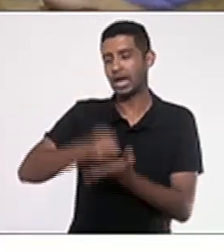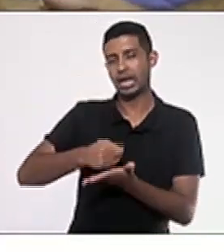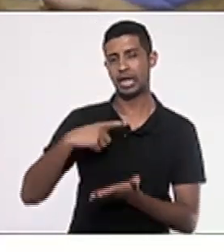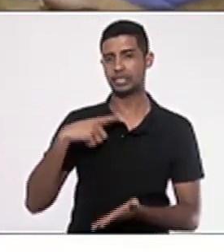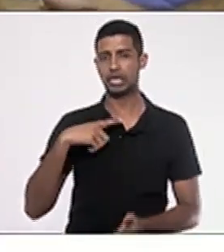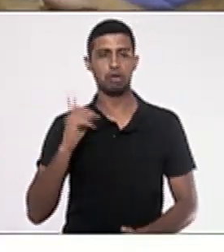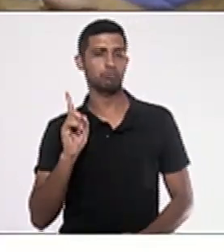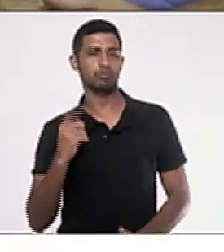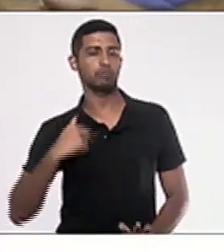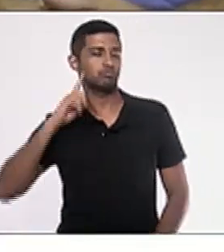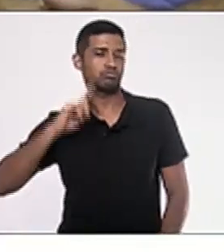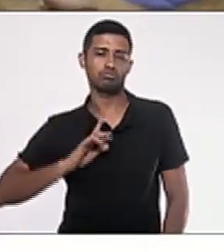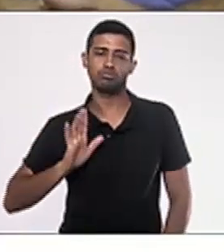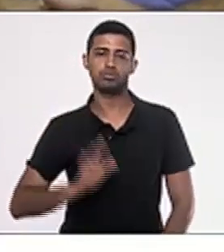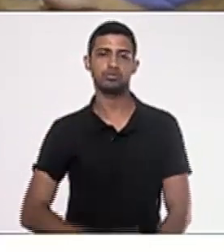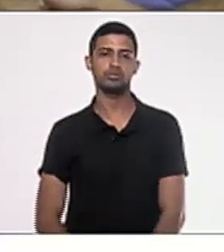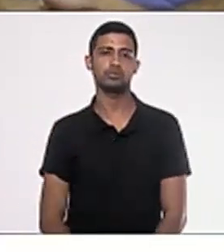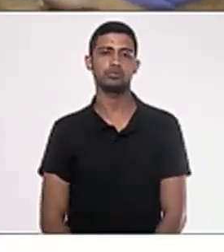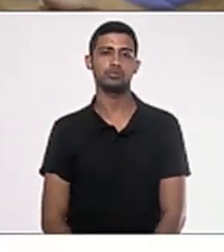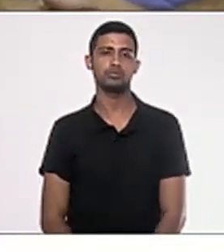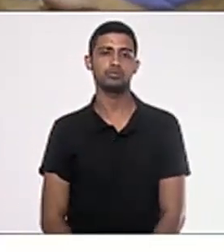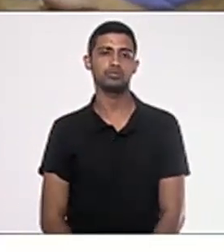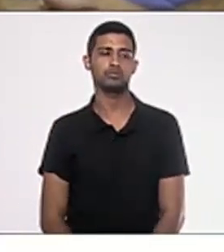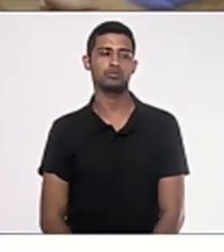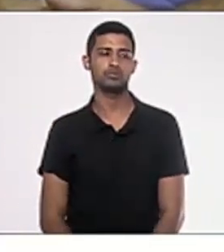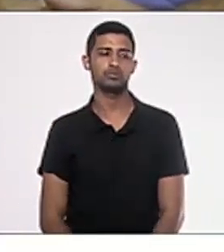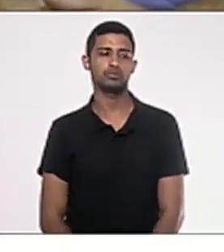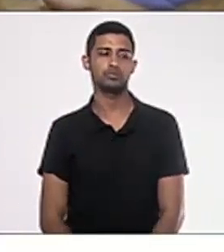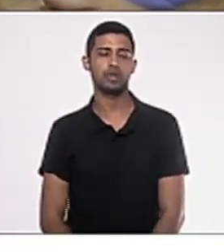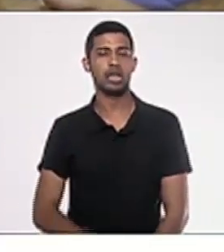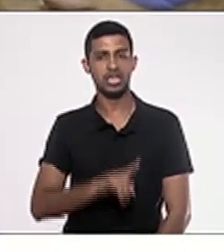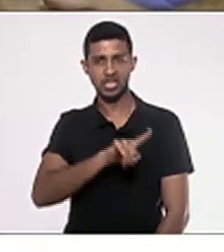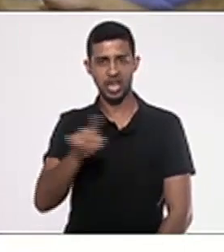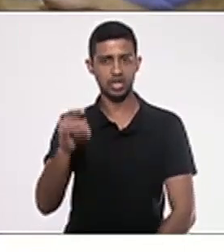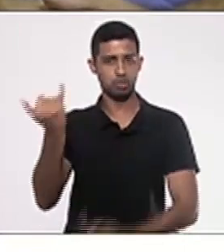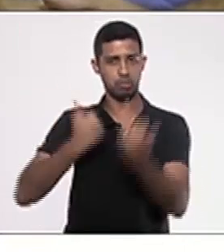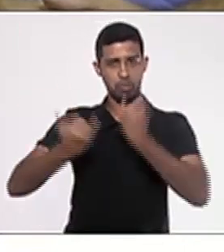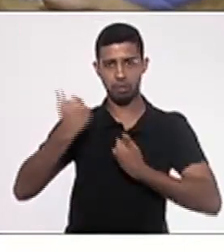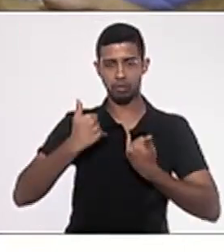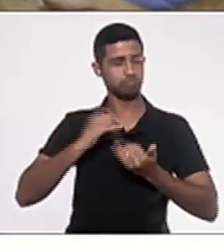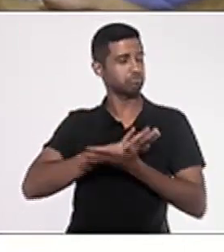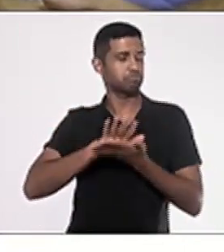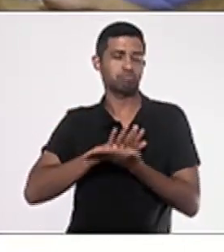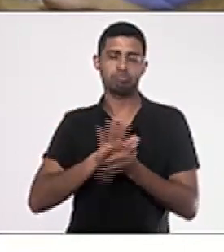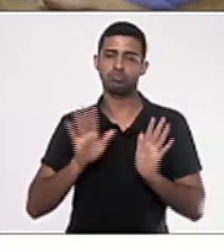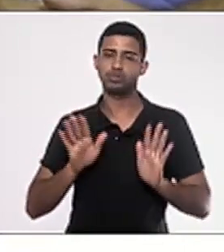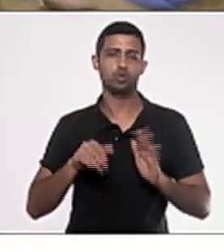houve, mas, em regra, eles também não costumam nos dar essa informação.